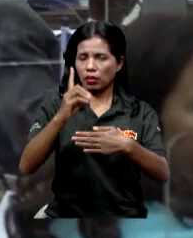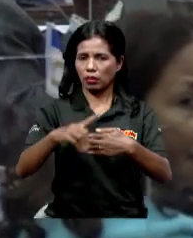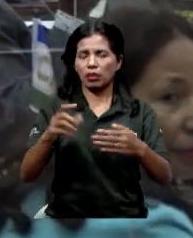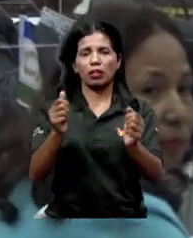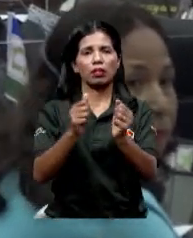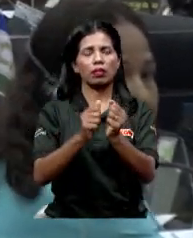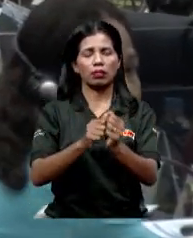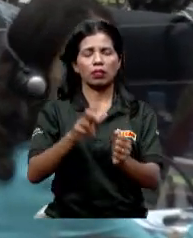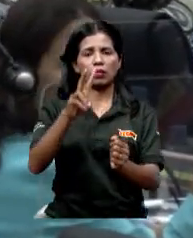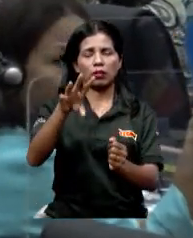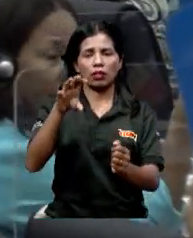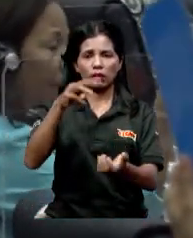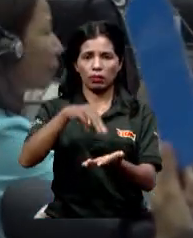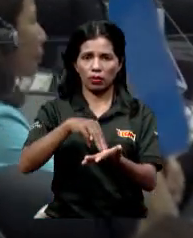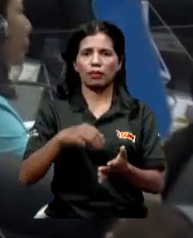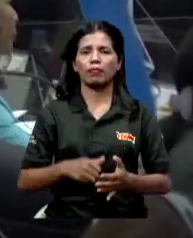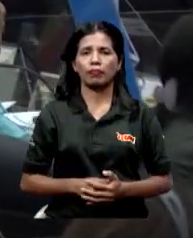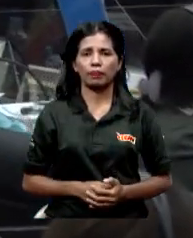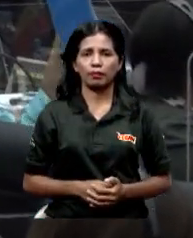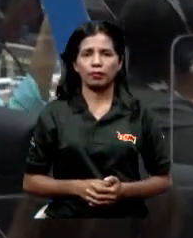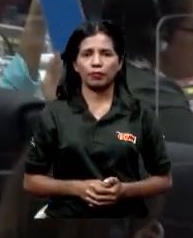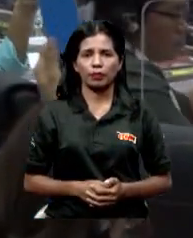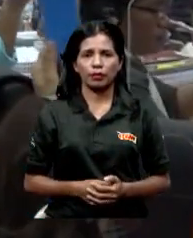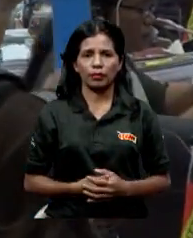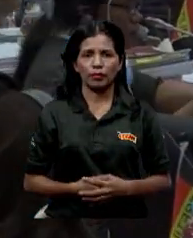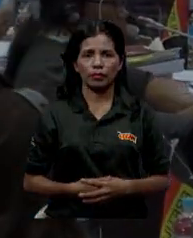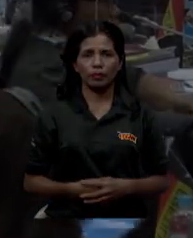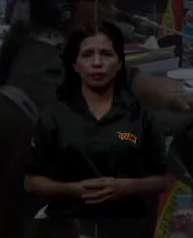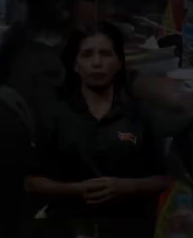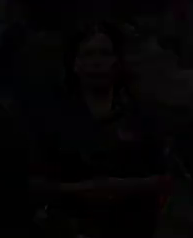romontante tocon atus rua resin. Dulcia da Costa, Rafael dos Reis, GMN.